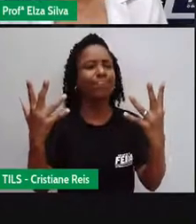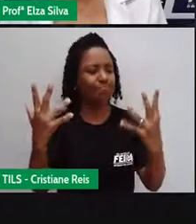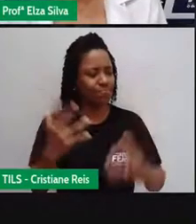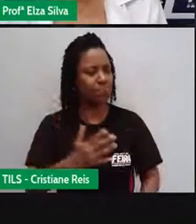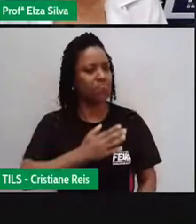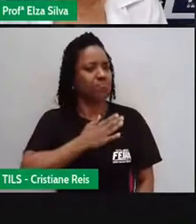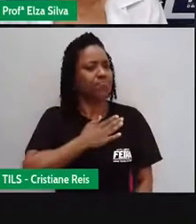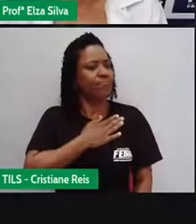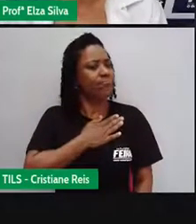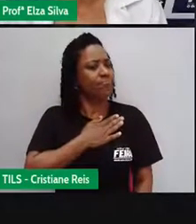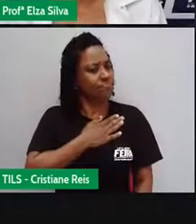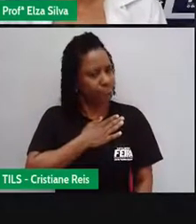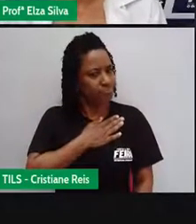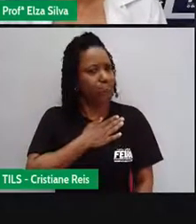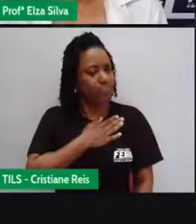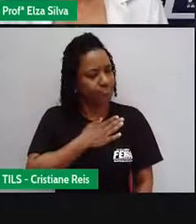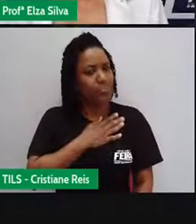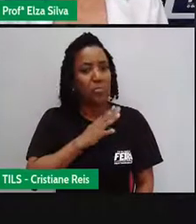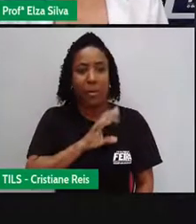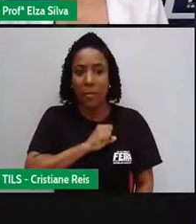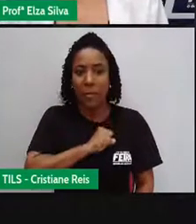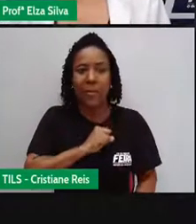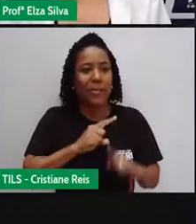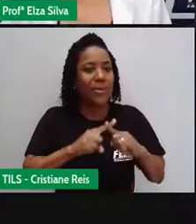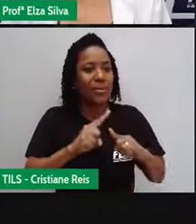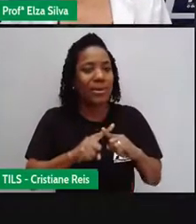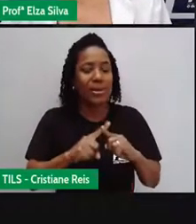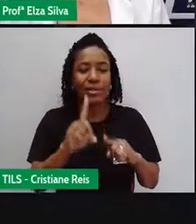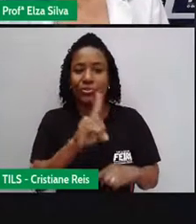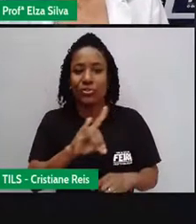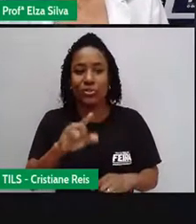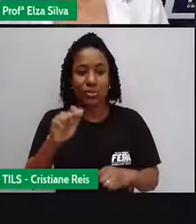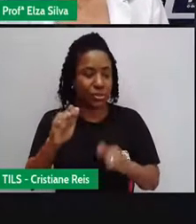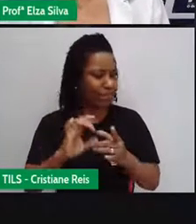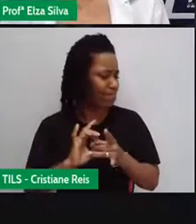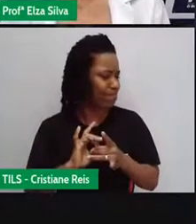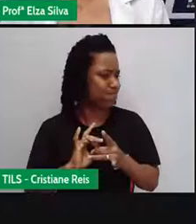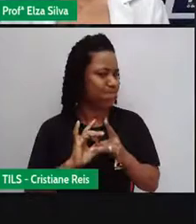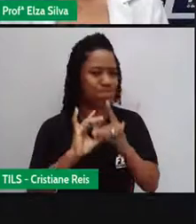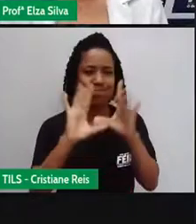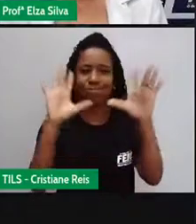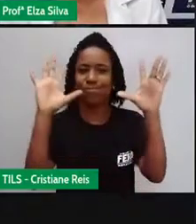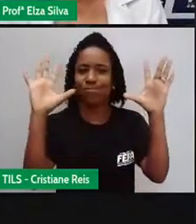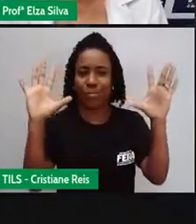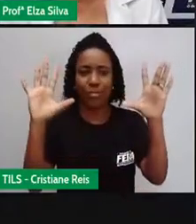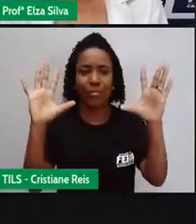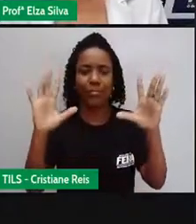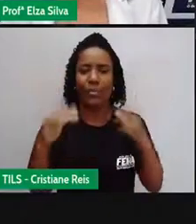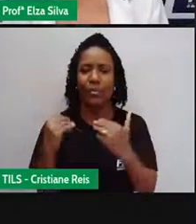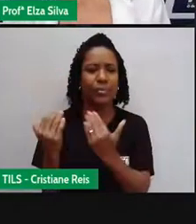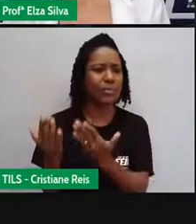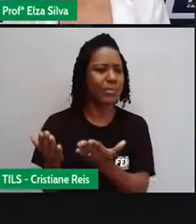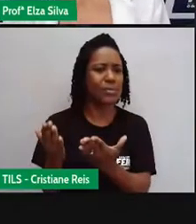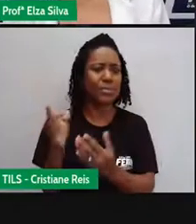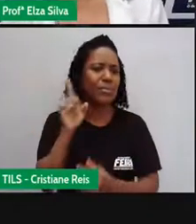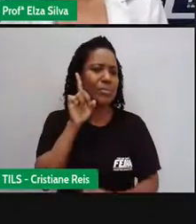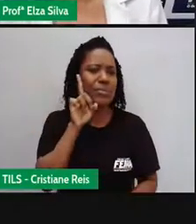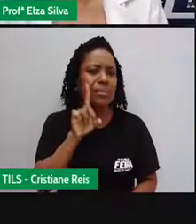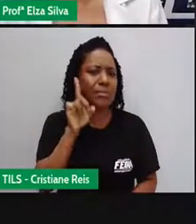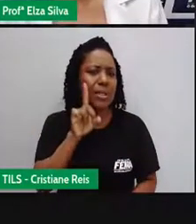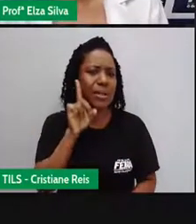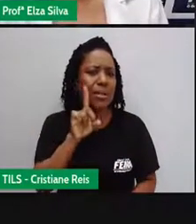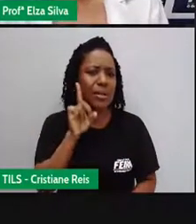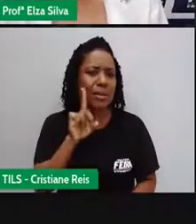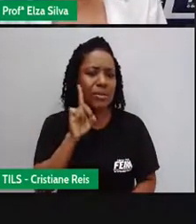agradecer a liberdade. Por que é que o povo americano é um povo patriota, né? O que é